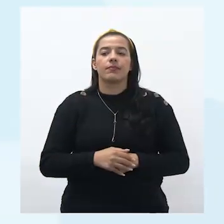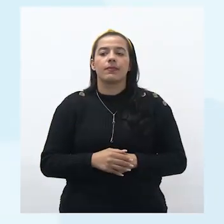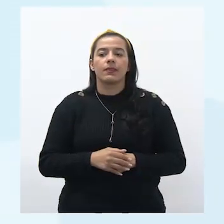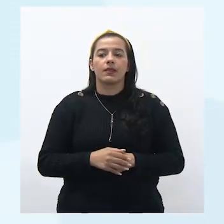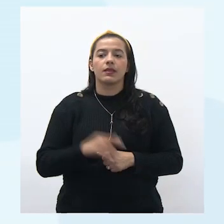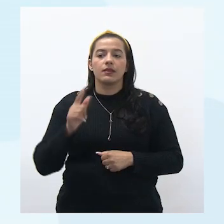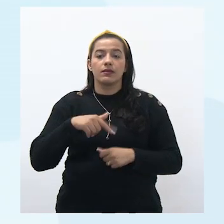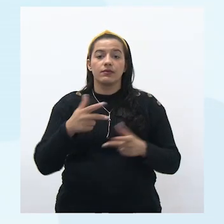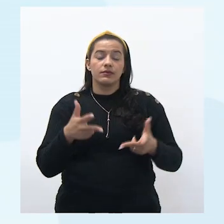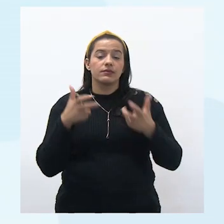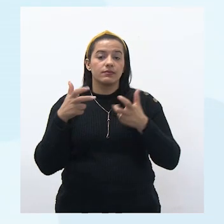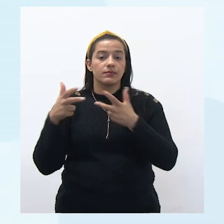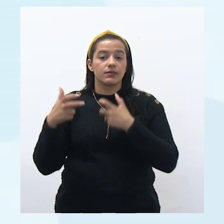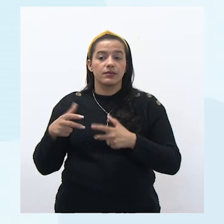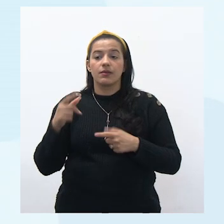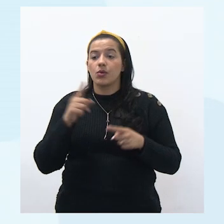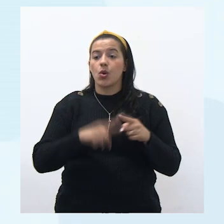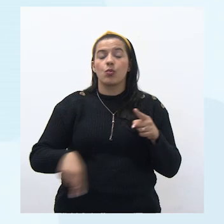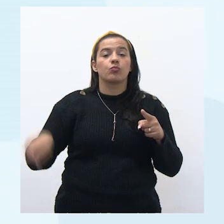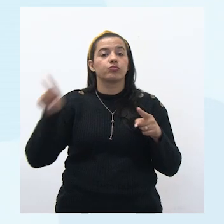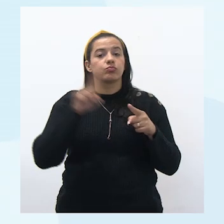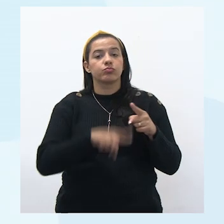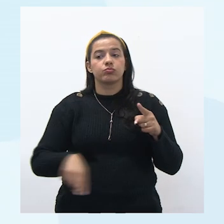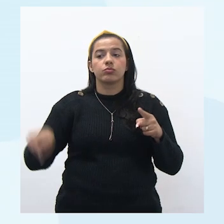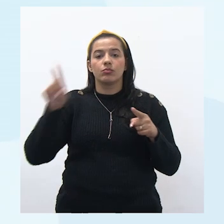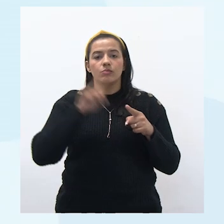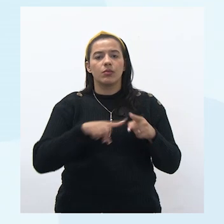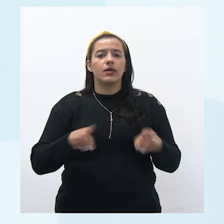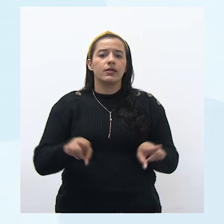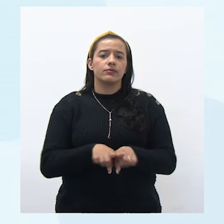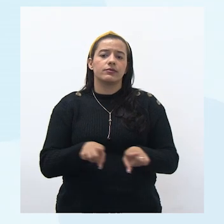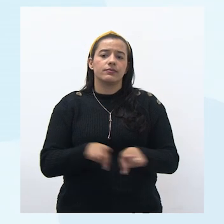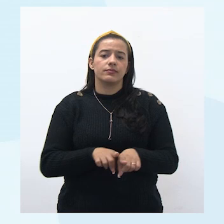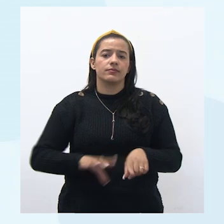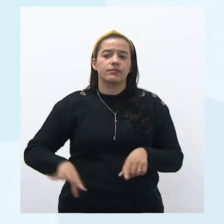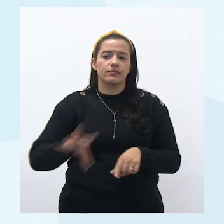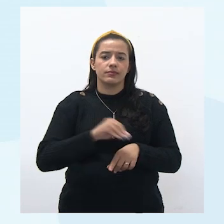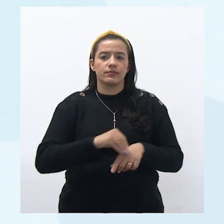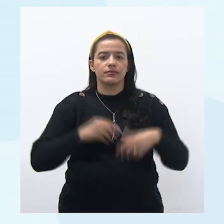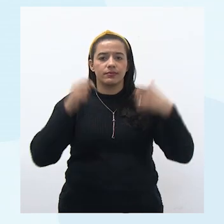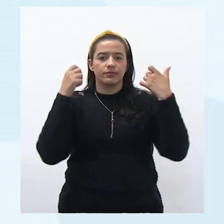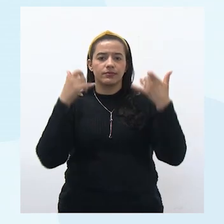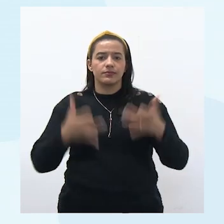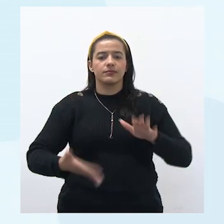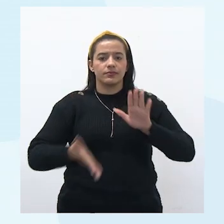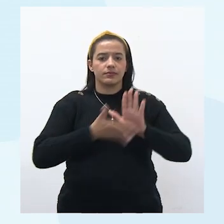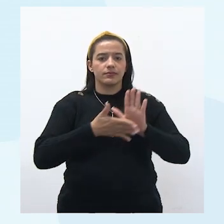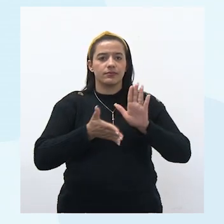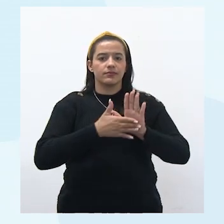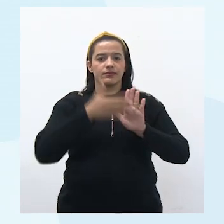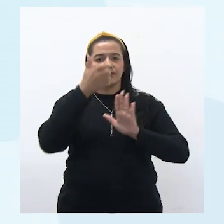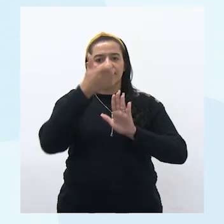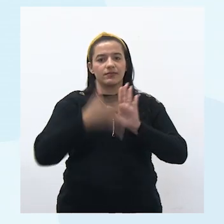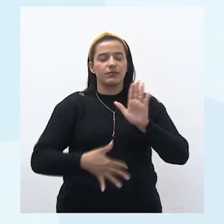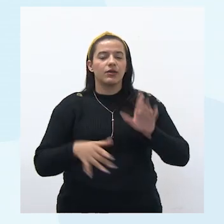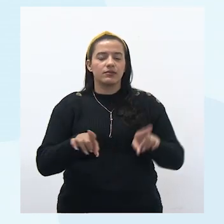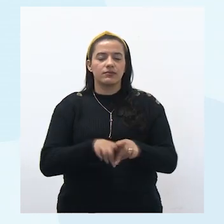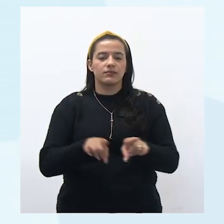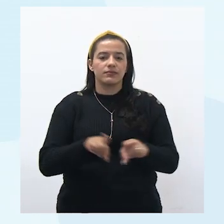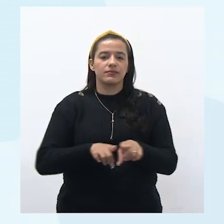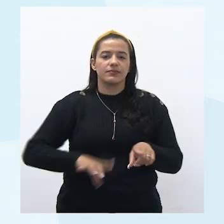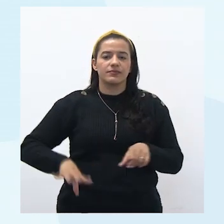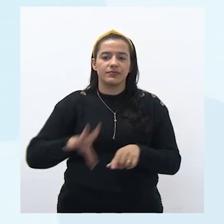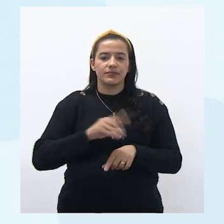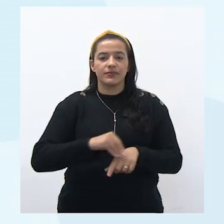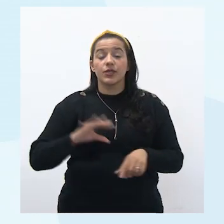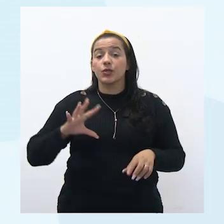essa roda, ela gira com conexão, e é a proposta que está no nosso material do projeto de vida. Então, tudo isso